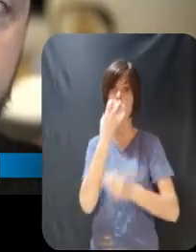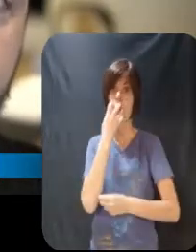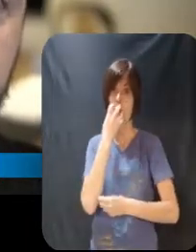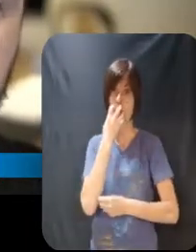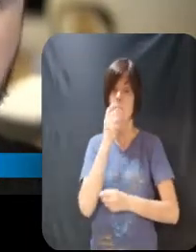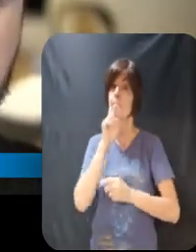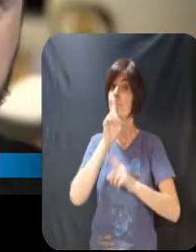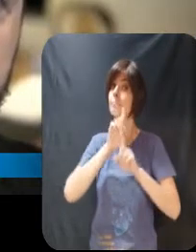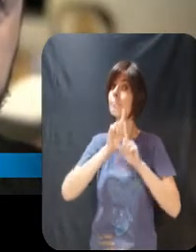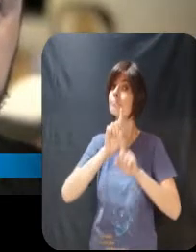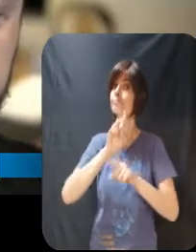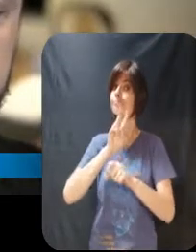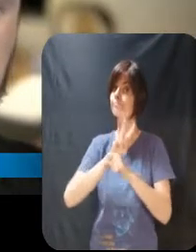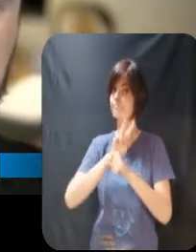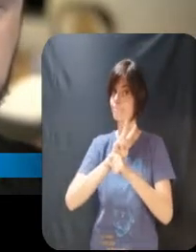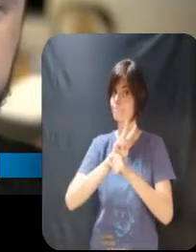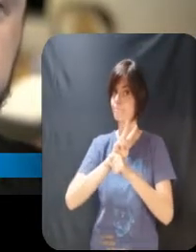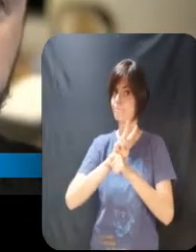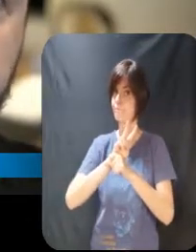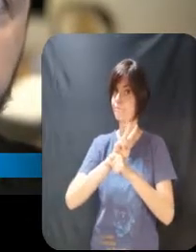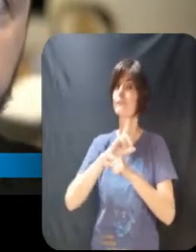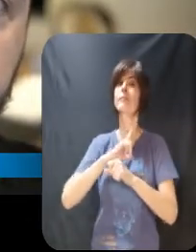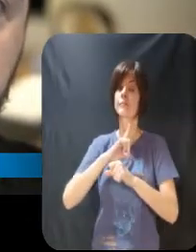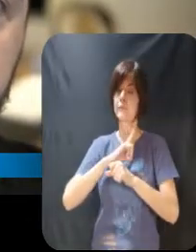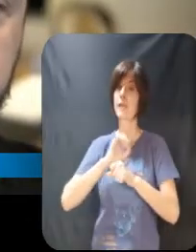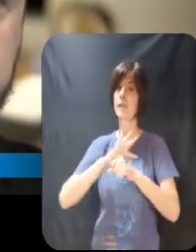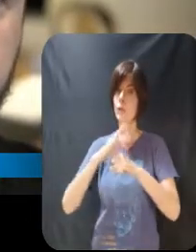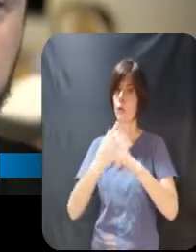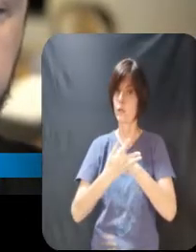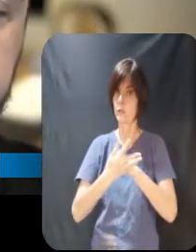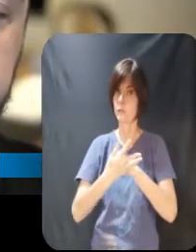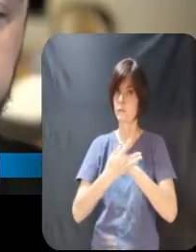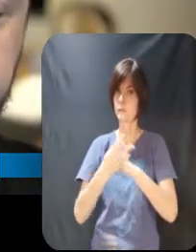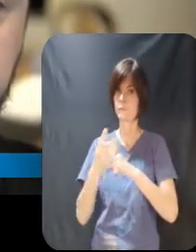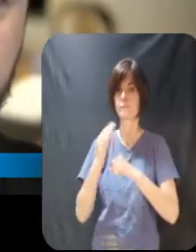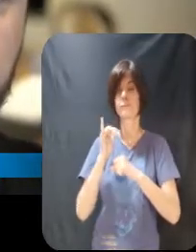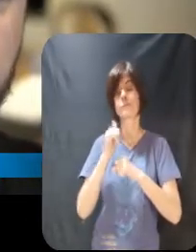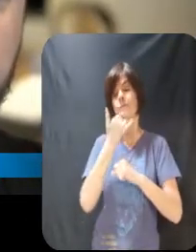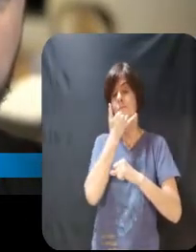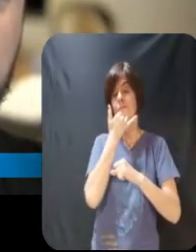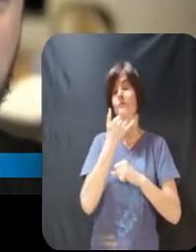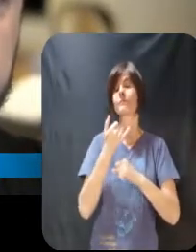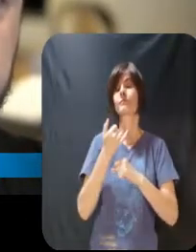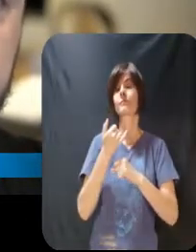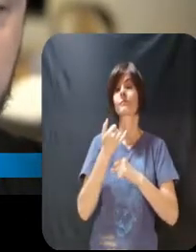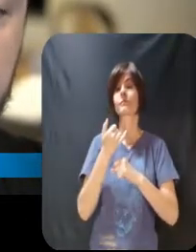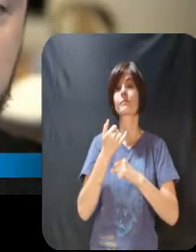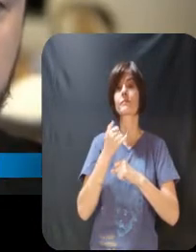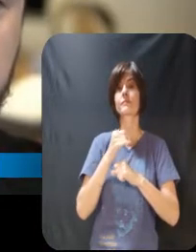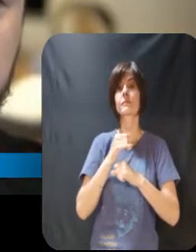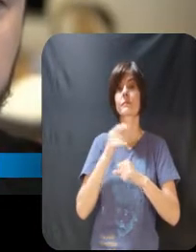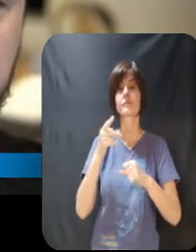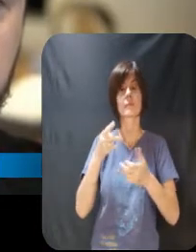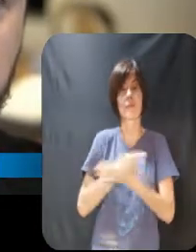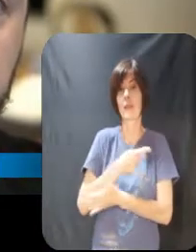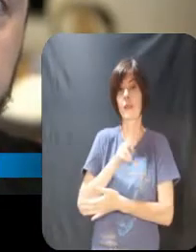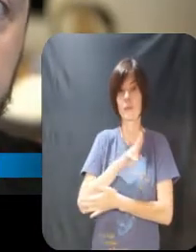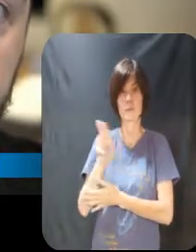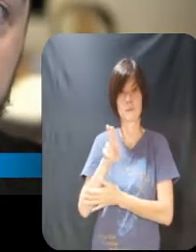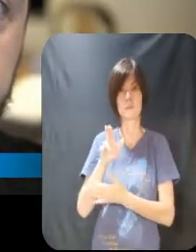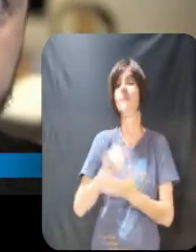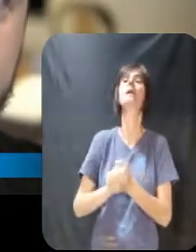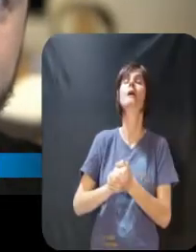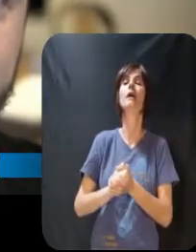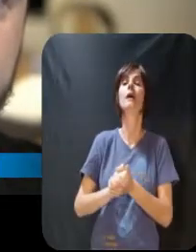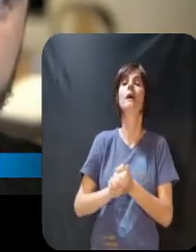parvovírus, gatos podem pegar... Desculpa, estou falando o nome do vírus errado. A gente tem um boato